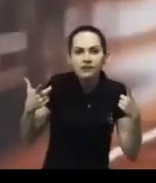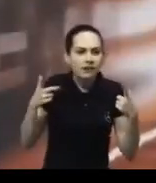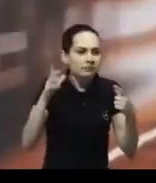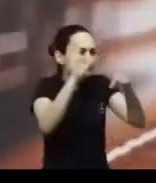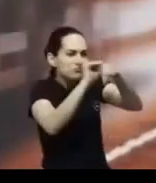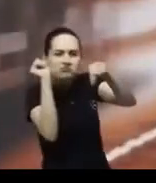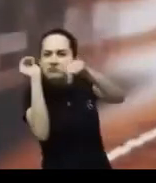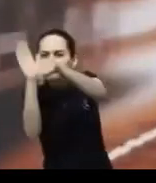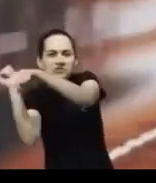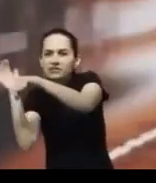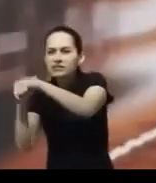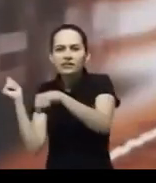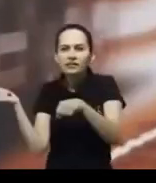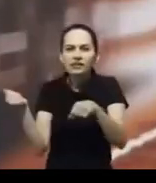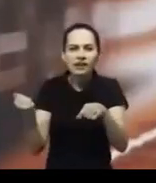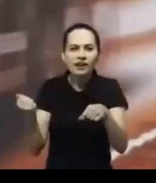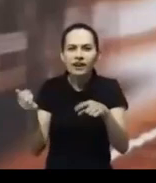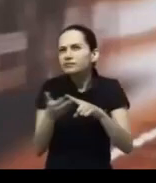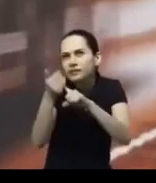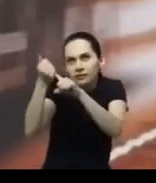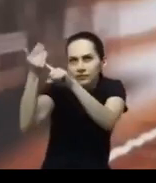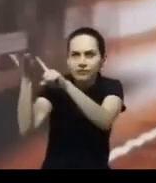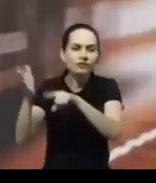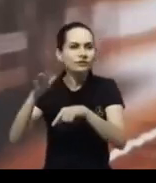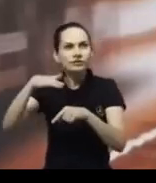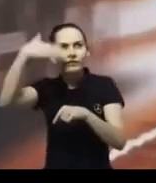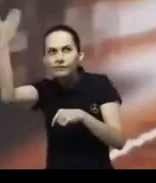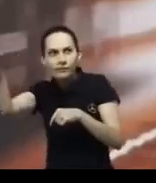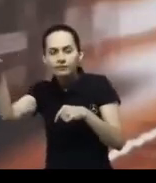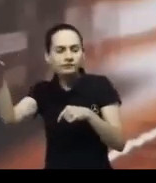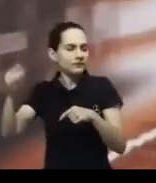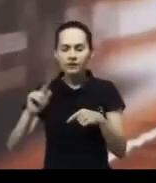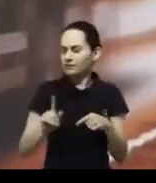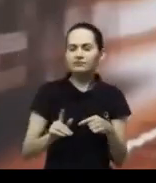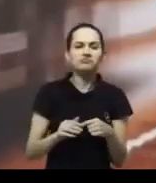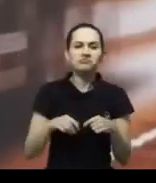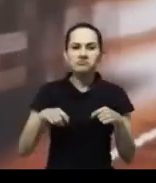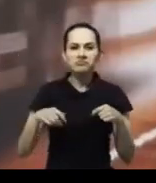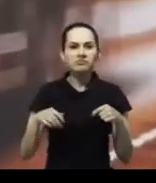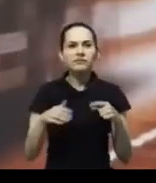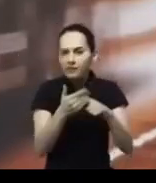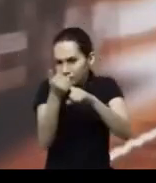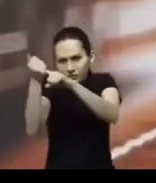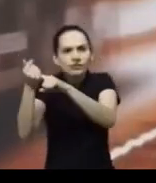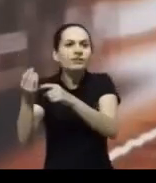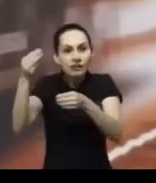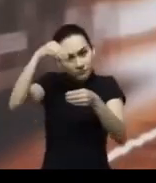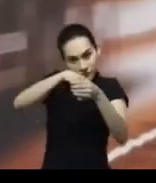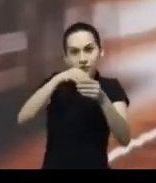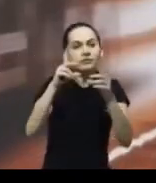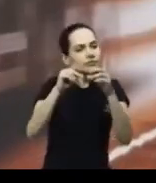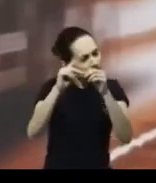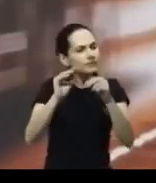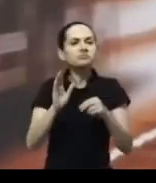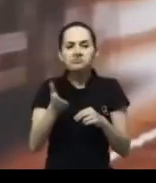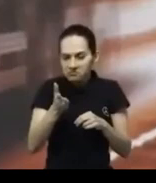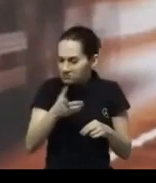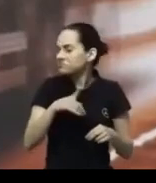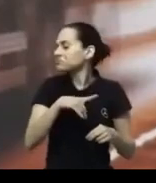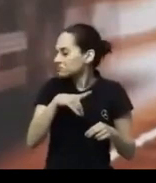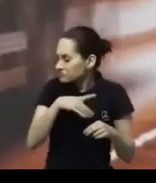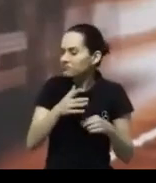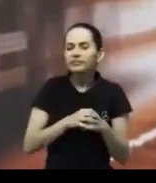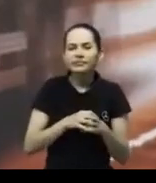buscar coisas de ponta. As coisas de ponta, elas estão aqui dentro. Né? Então, e isso, vamos dizer assim, quando eu fui